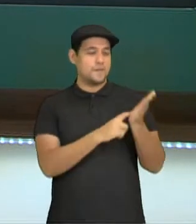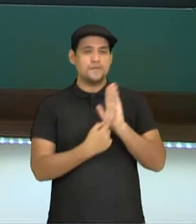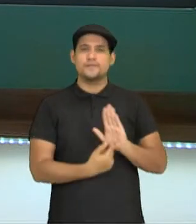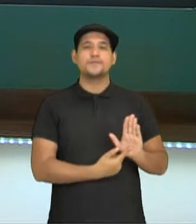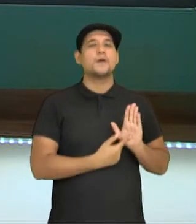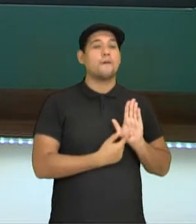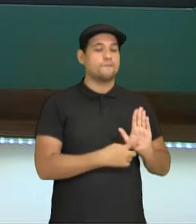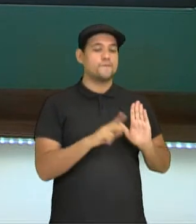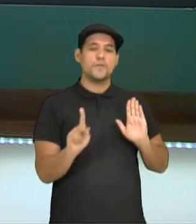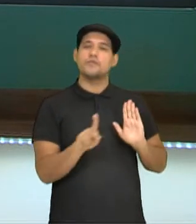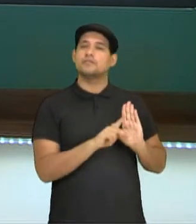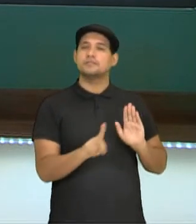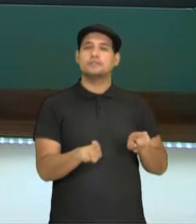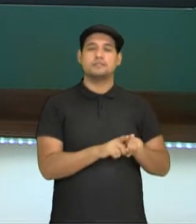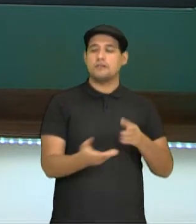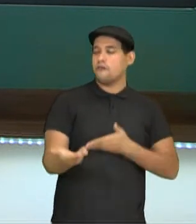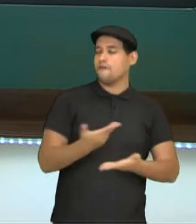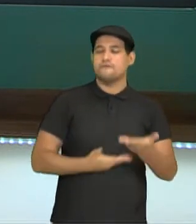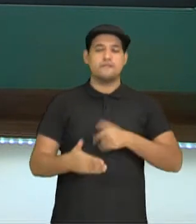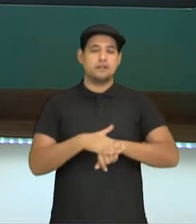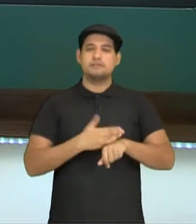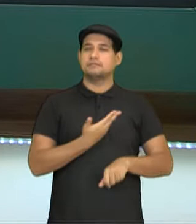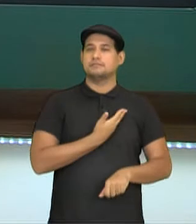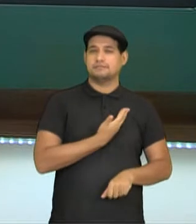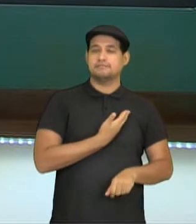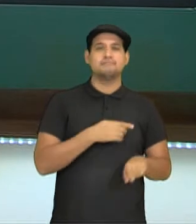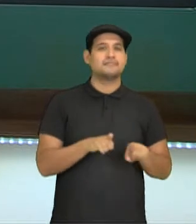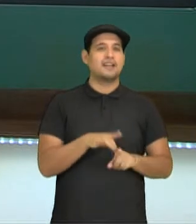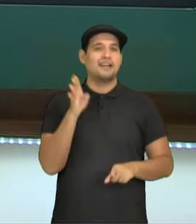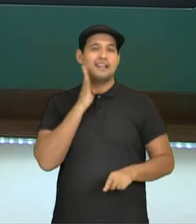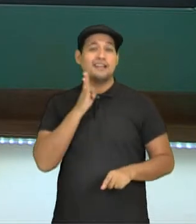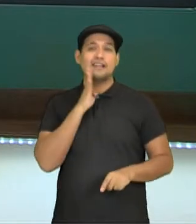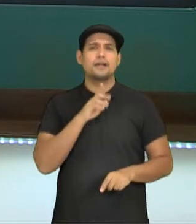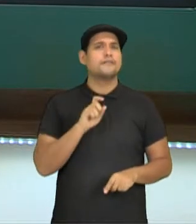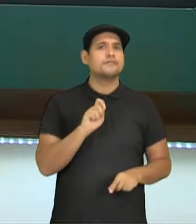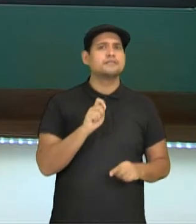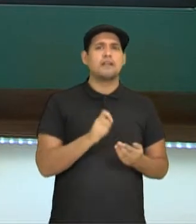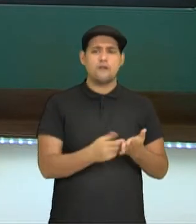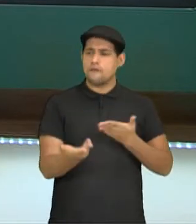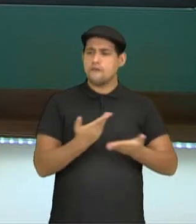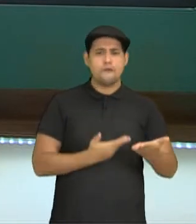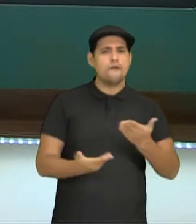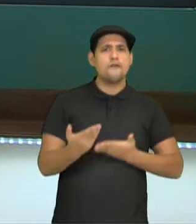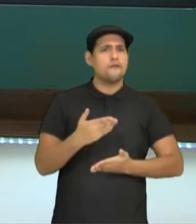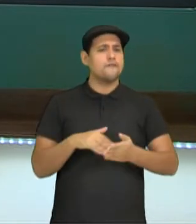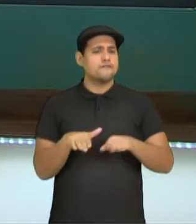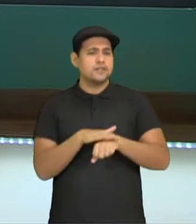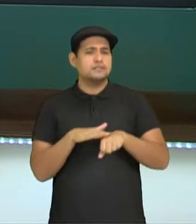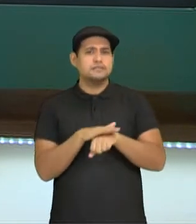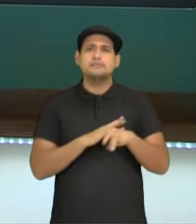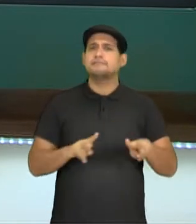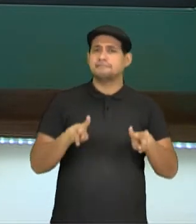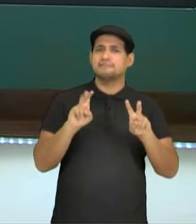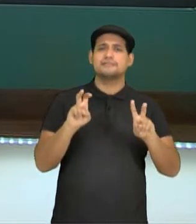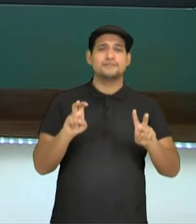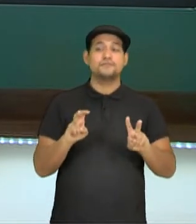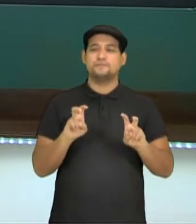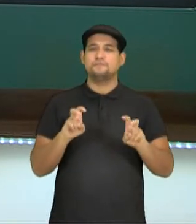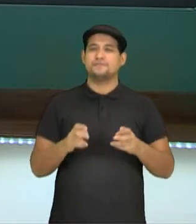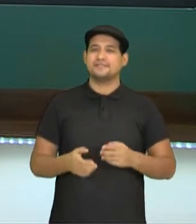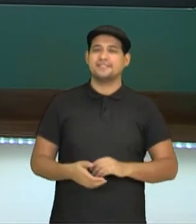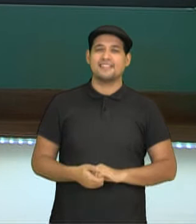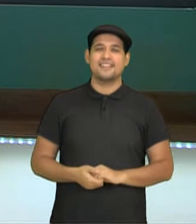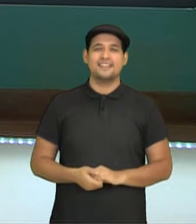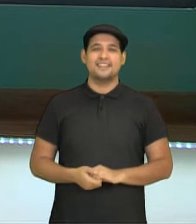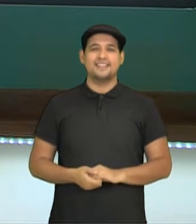para o seu professor, discuta com os seus colegas, é legal vocês interagirem e discutirem sobre esse assunto.